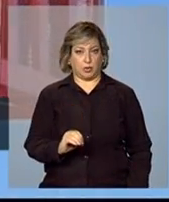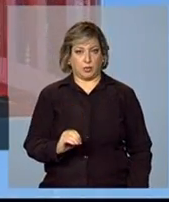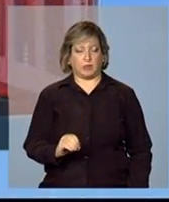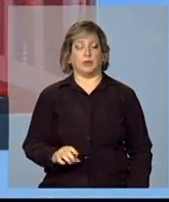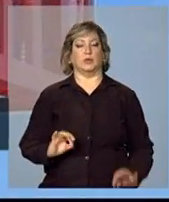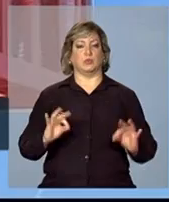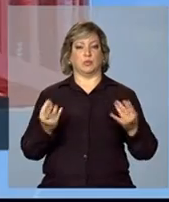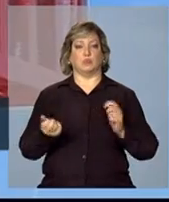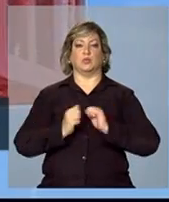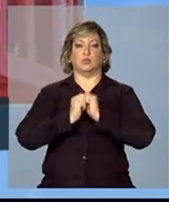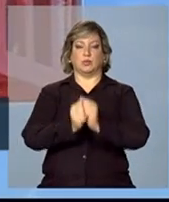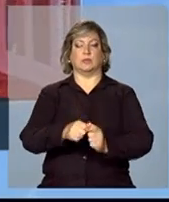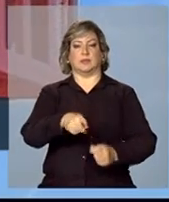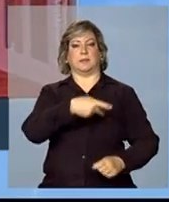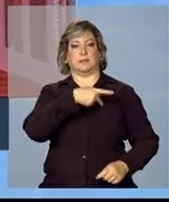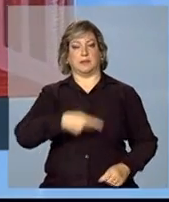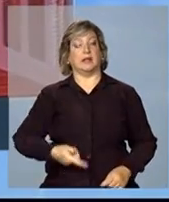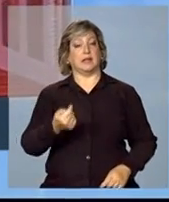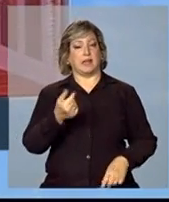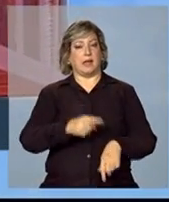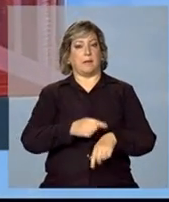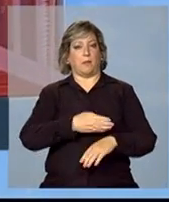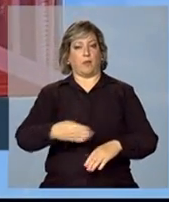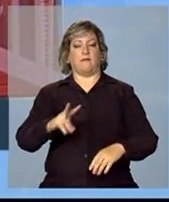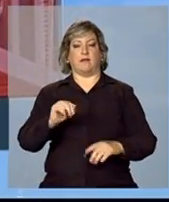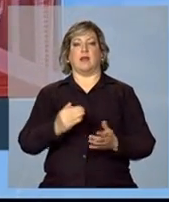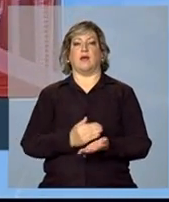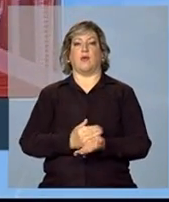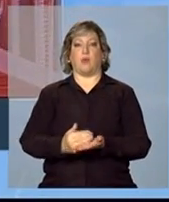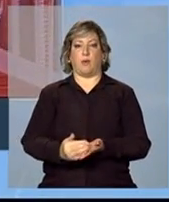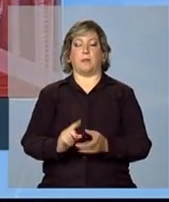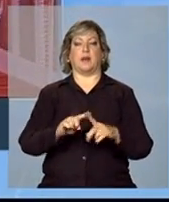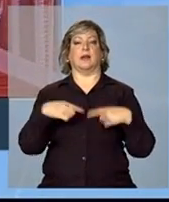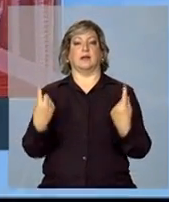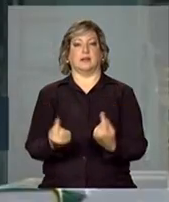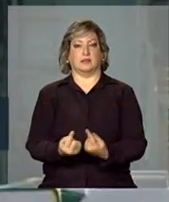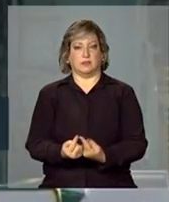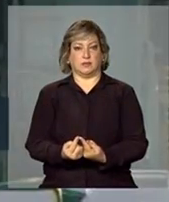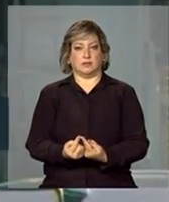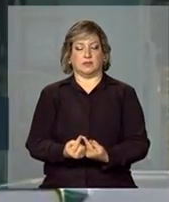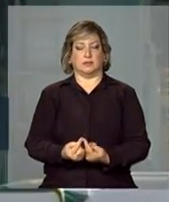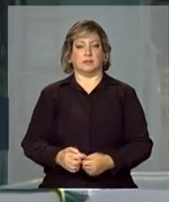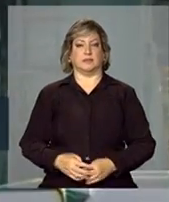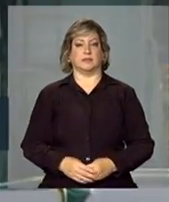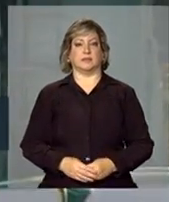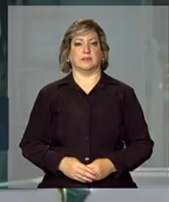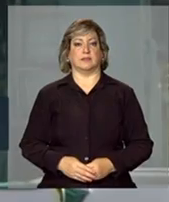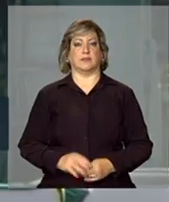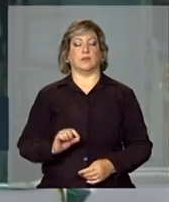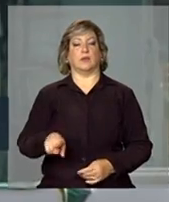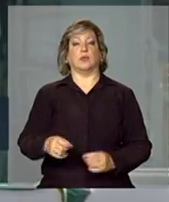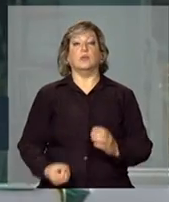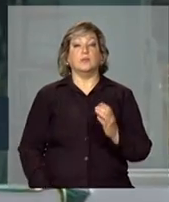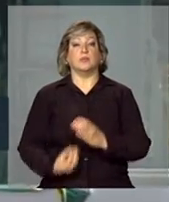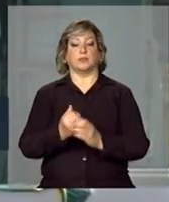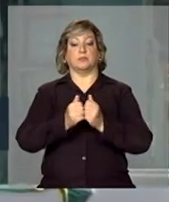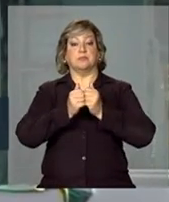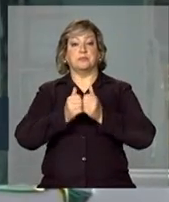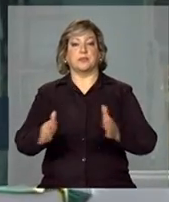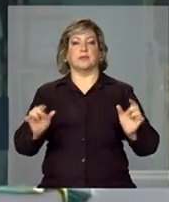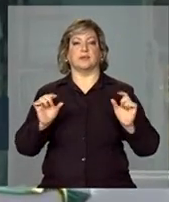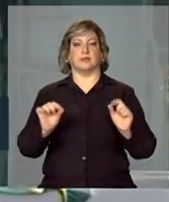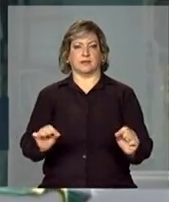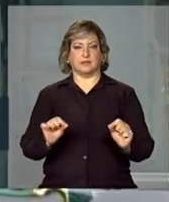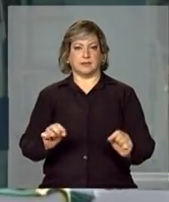Sérgio Machado e daqui a pouco vai se iniciar a cerimônia de inauguração a cerimônia